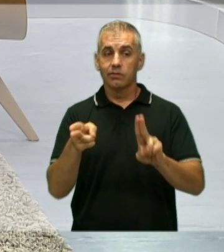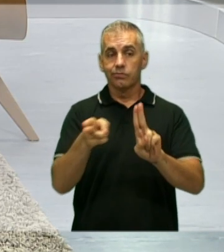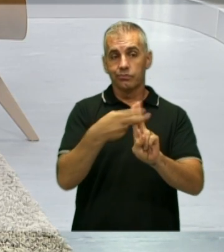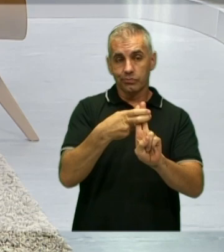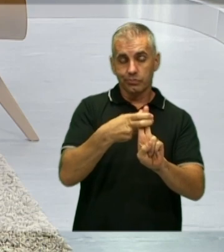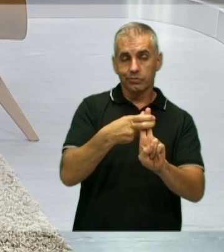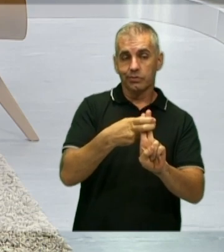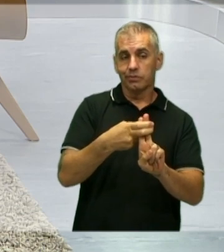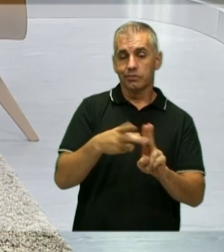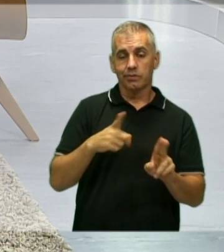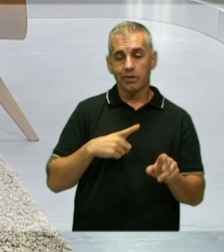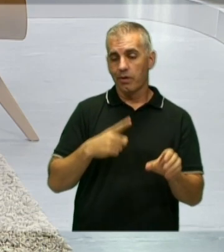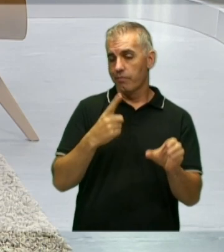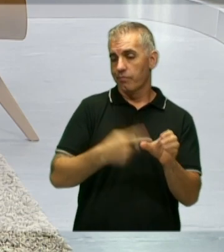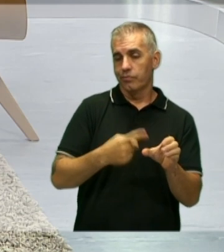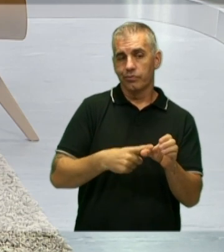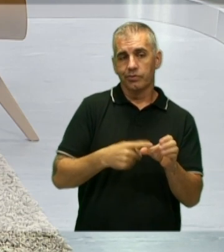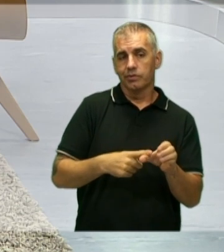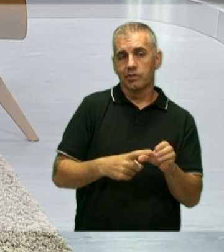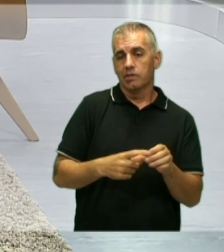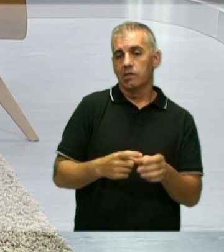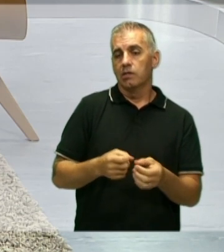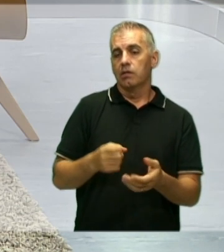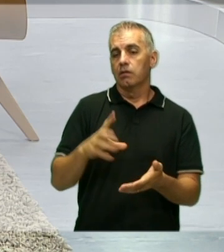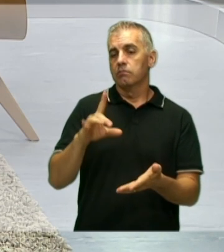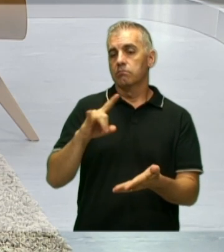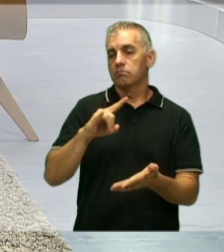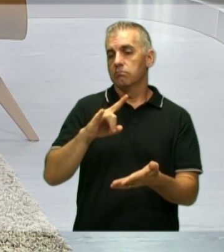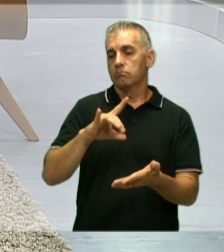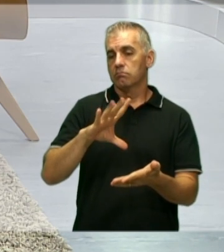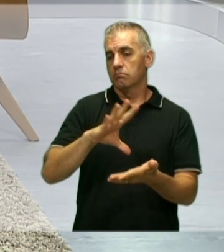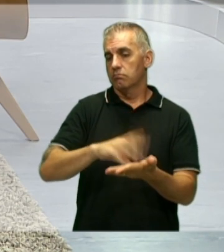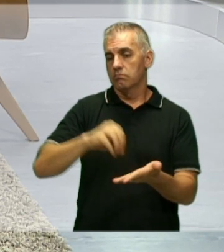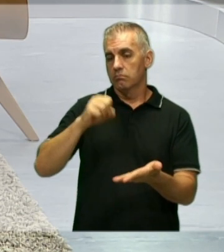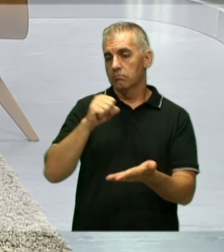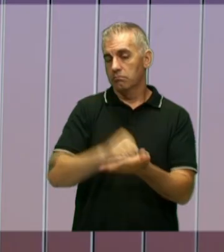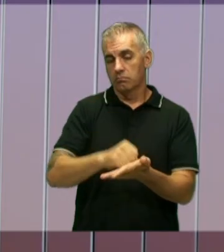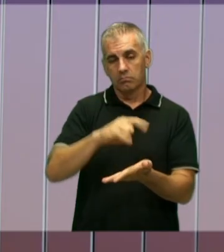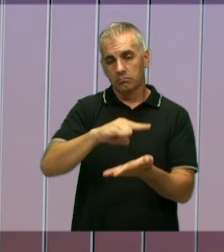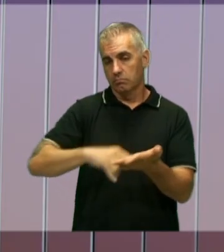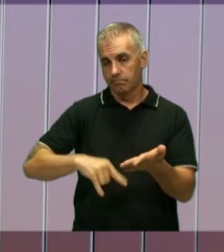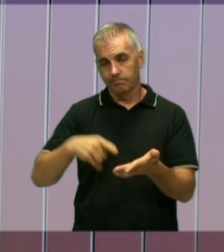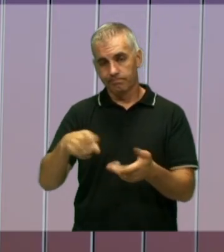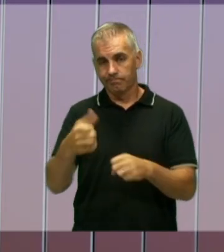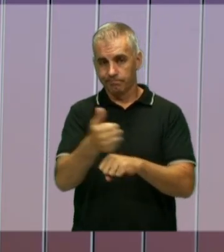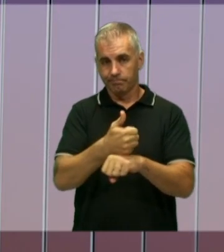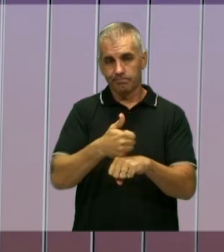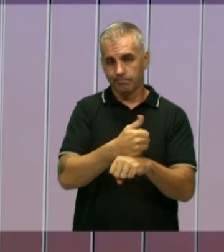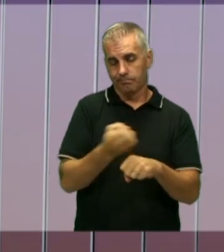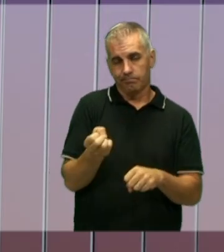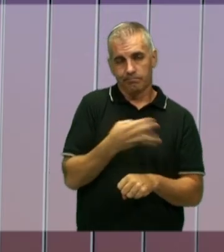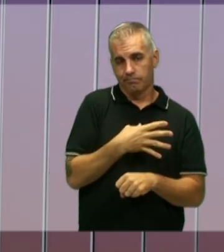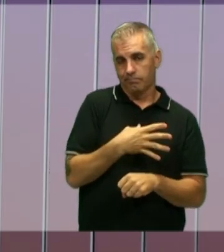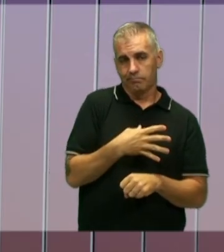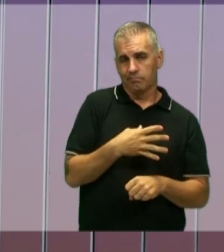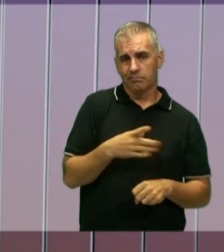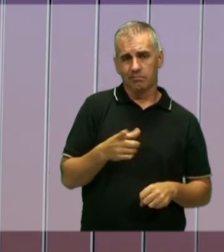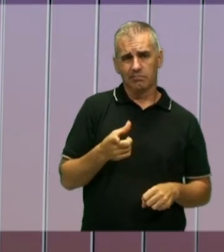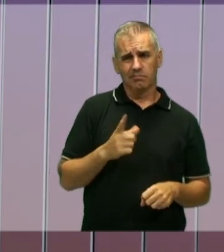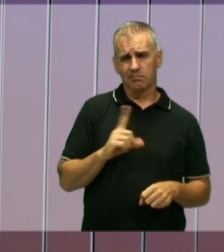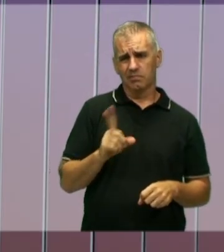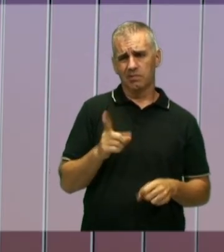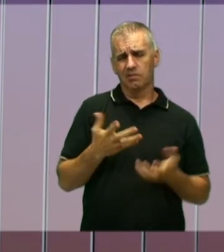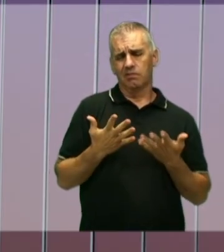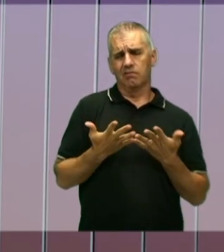de exigir que o município contrate, até porque é difícil de contratar esses profissionais. E até mesmo, se eu estiver fazendo isso é invasão de competência. Eu não